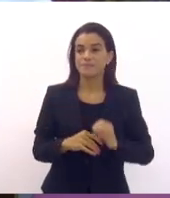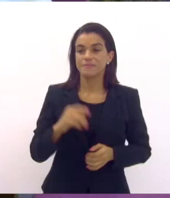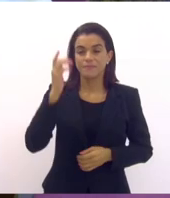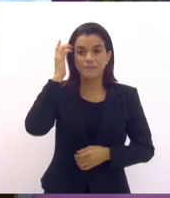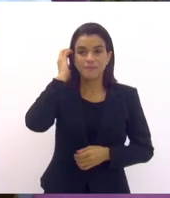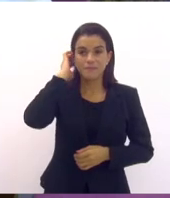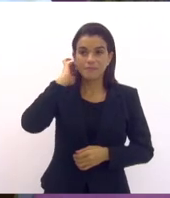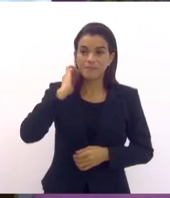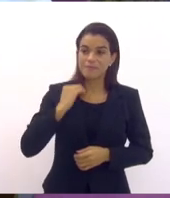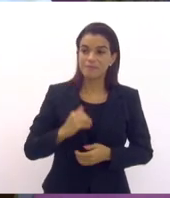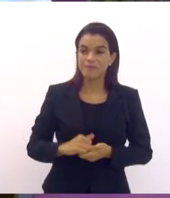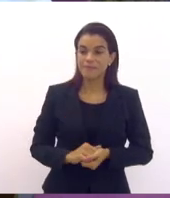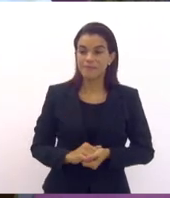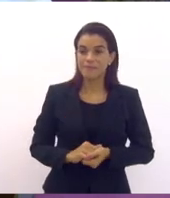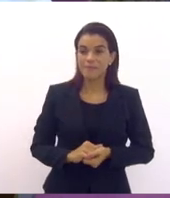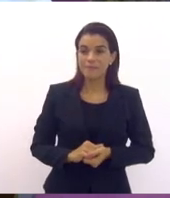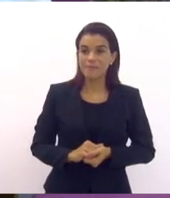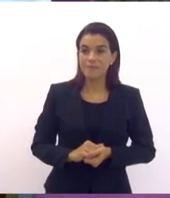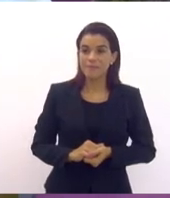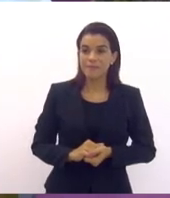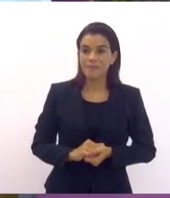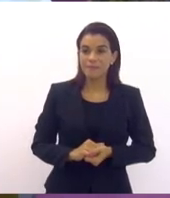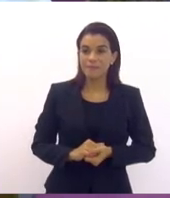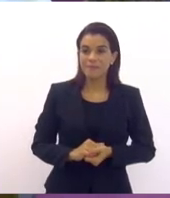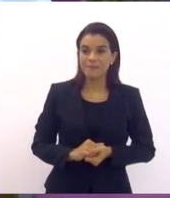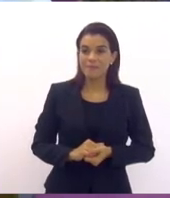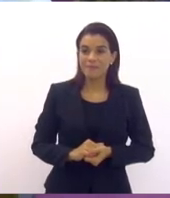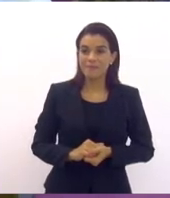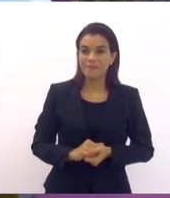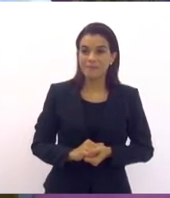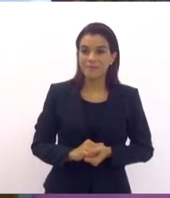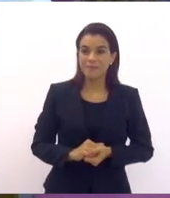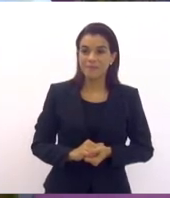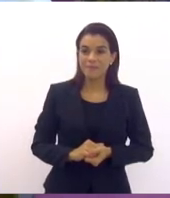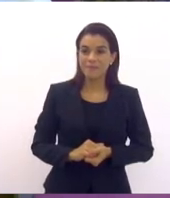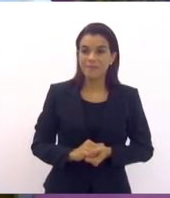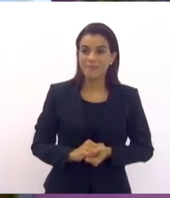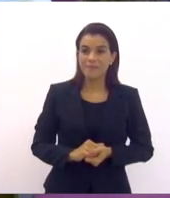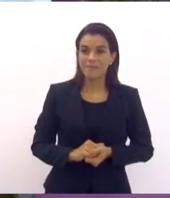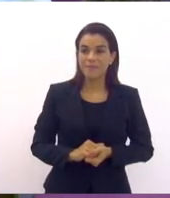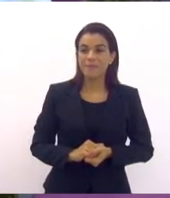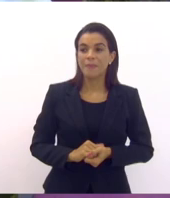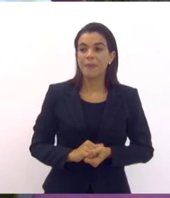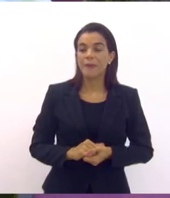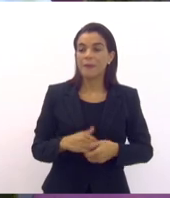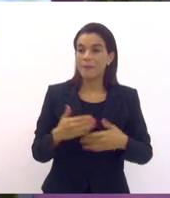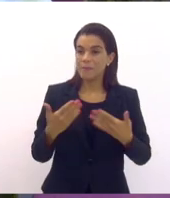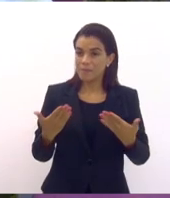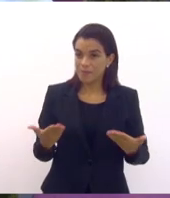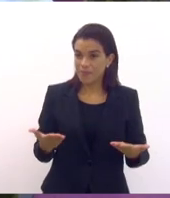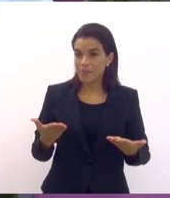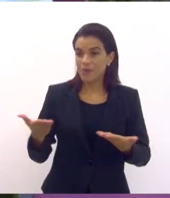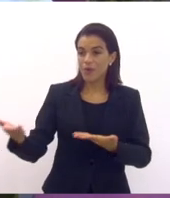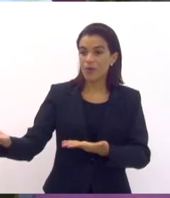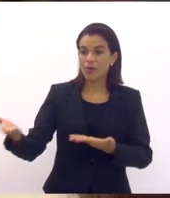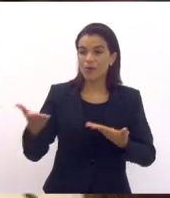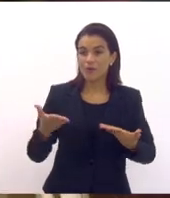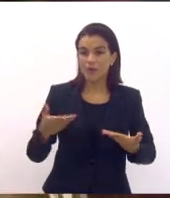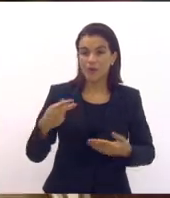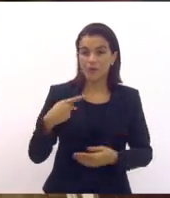seu alô é seu bem Eu gostaria de convidar o pastor